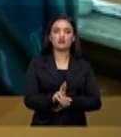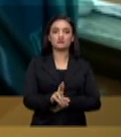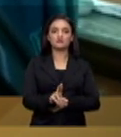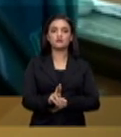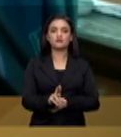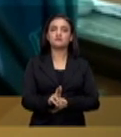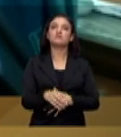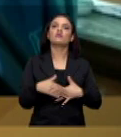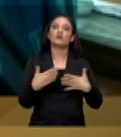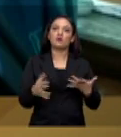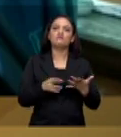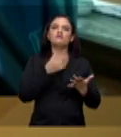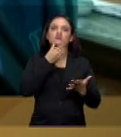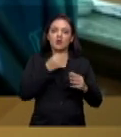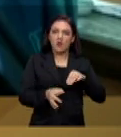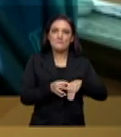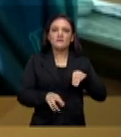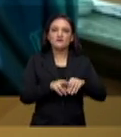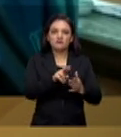concretizá-la,